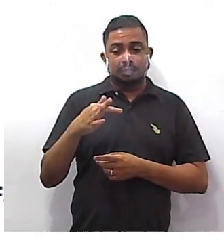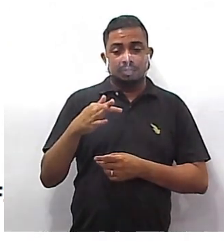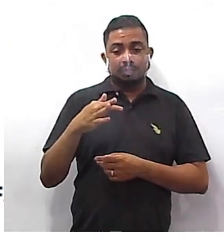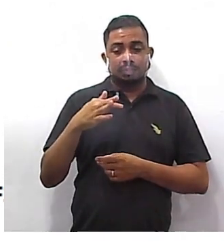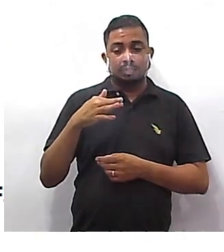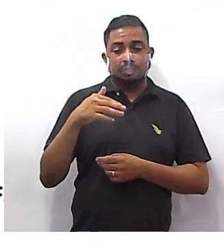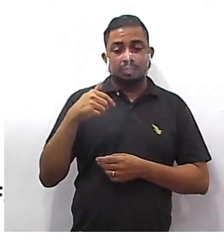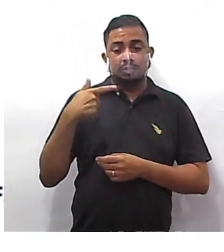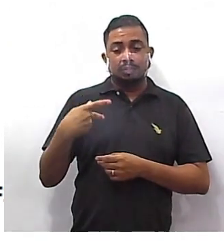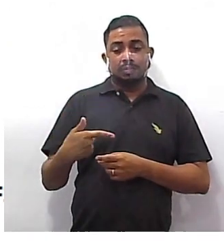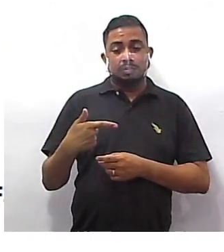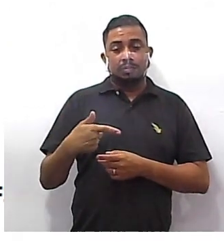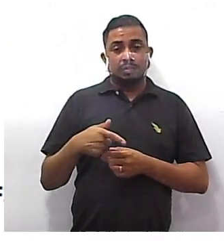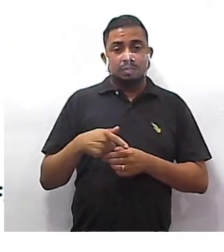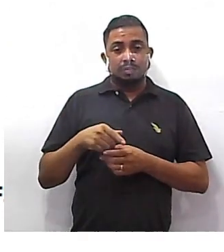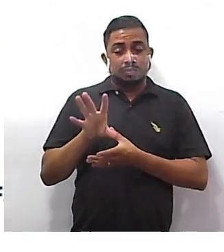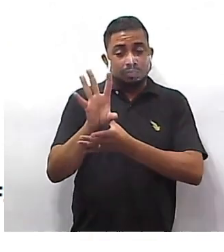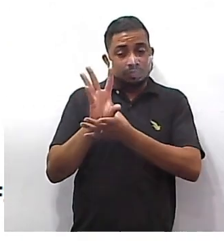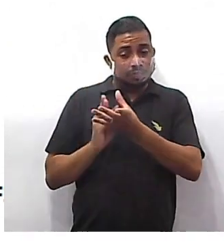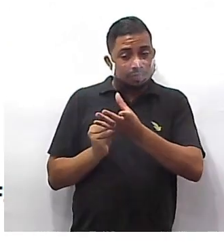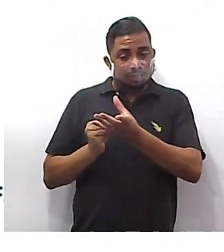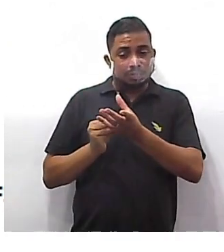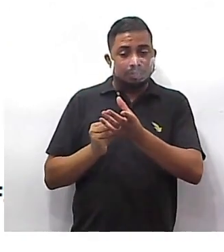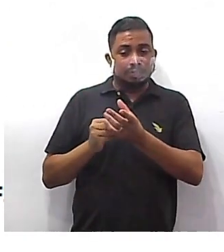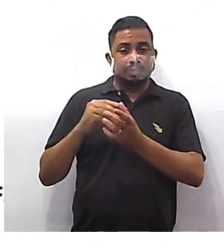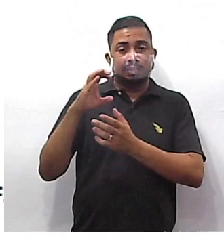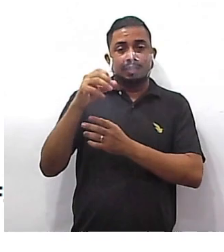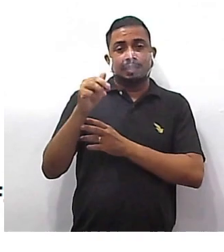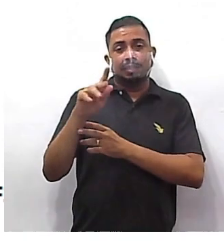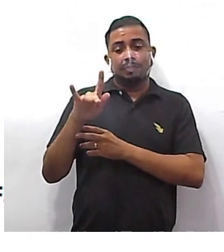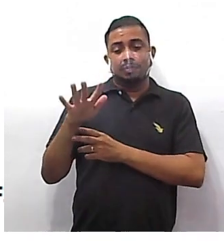PF2S com filtro de carvão, tá? E a